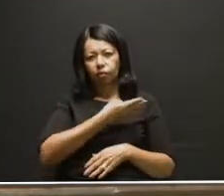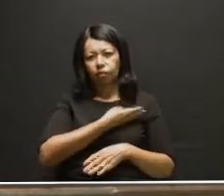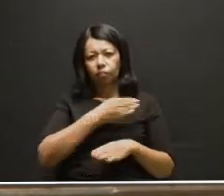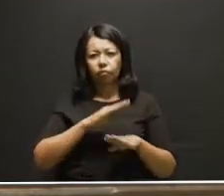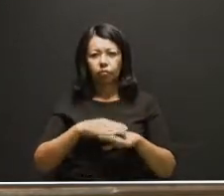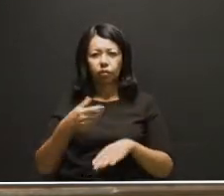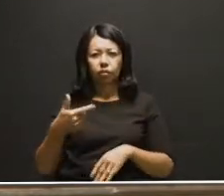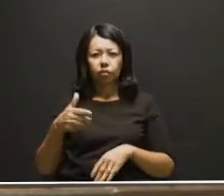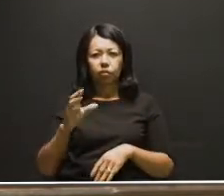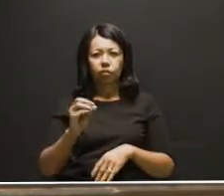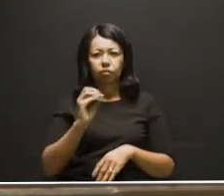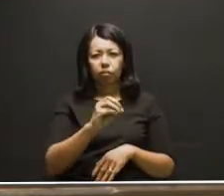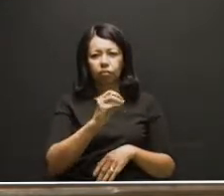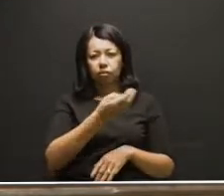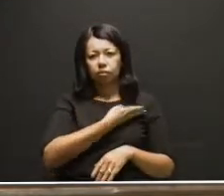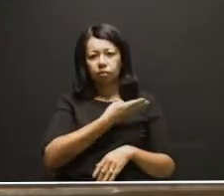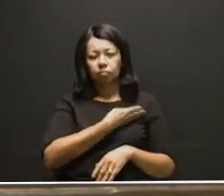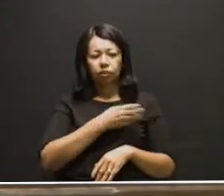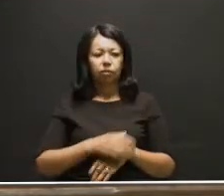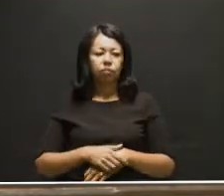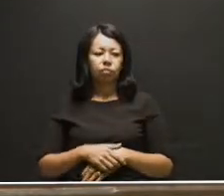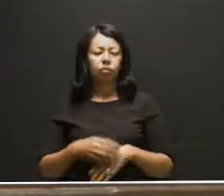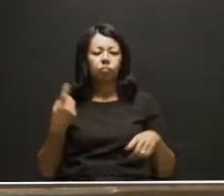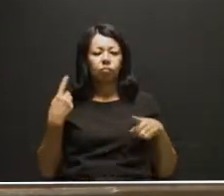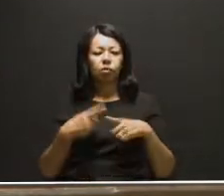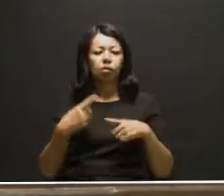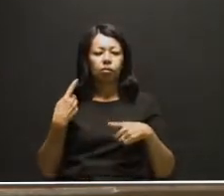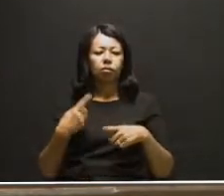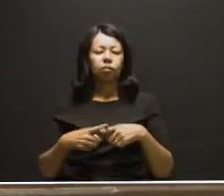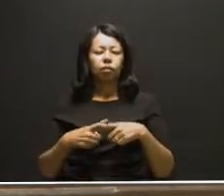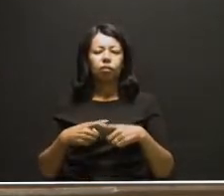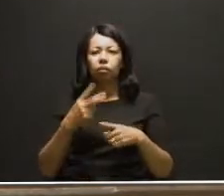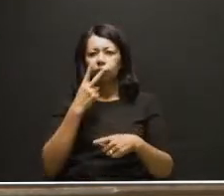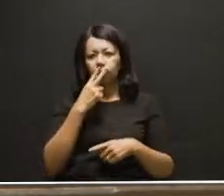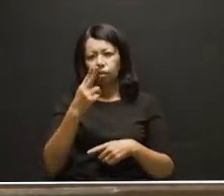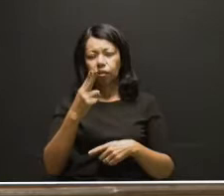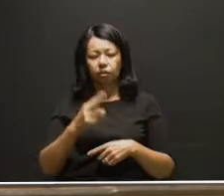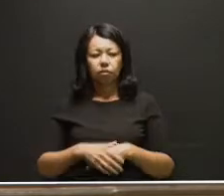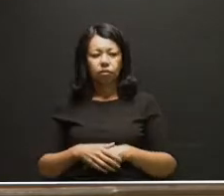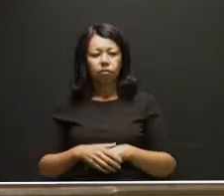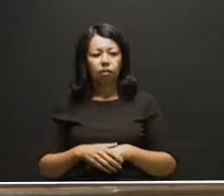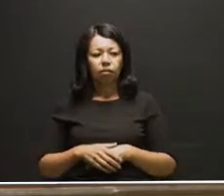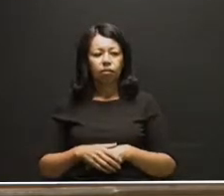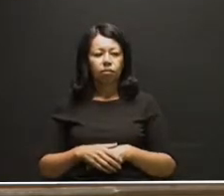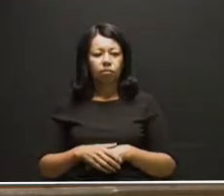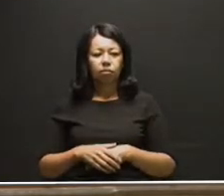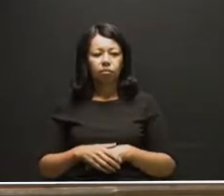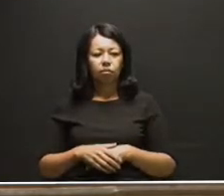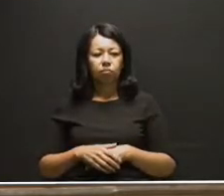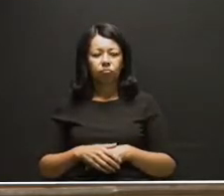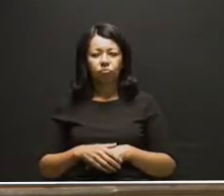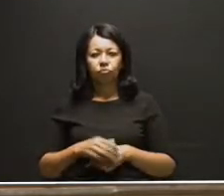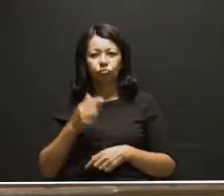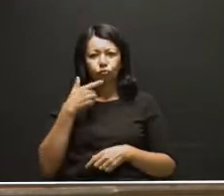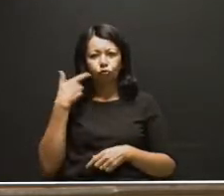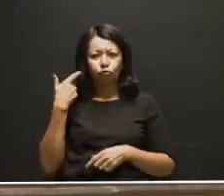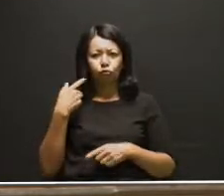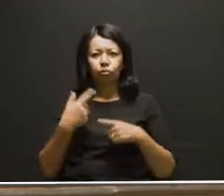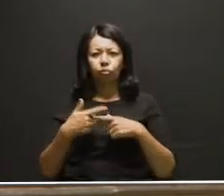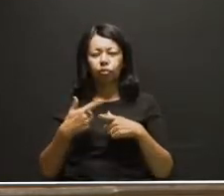do entrega pedrinho porque parece até piada ivan virar motivo de piada porque